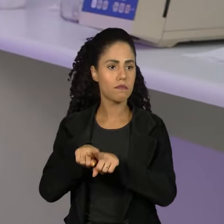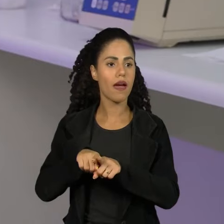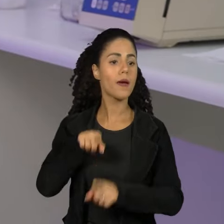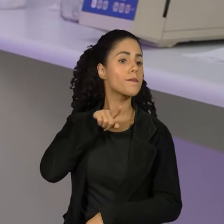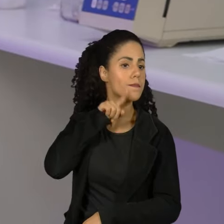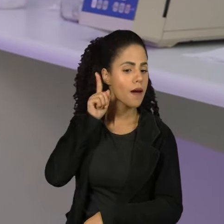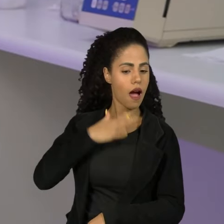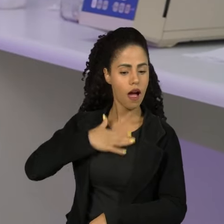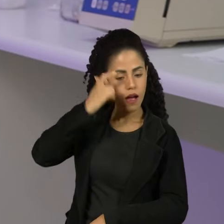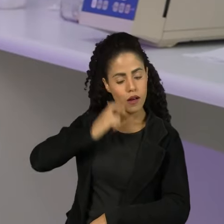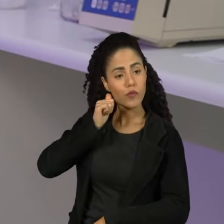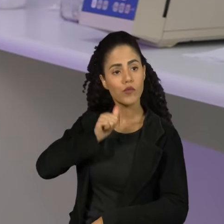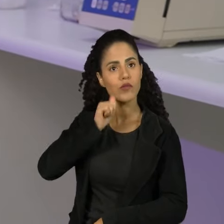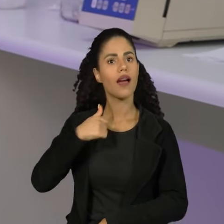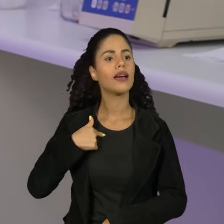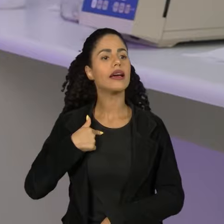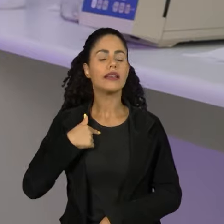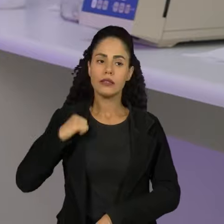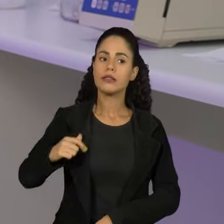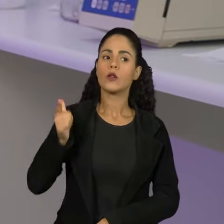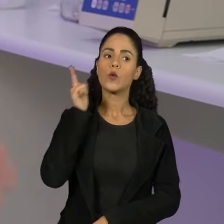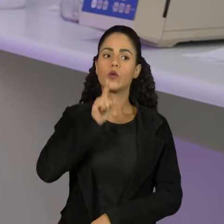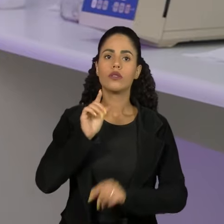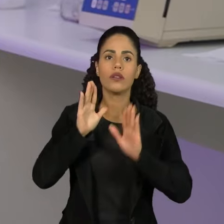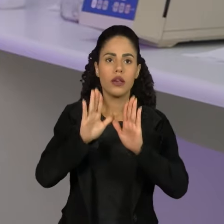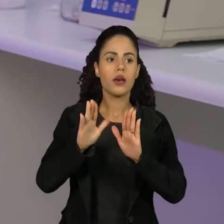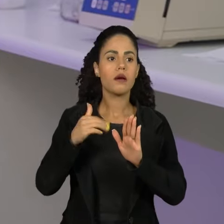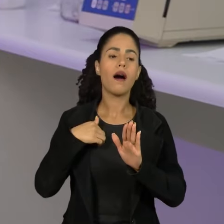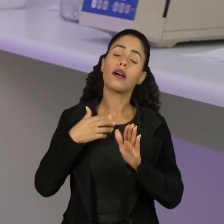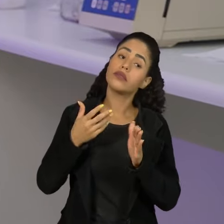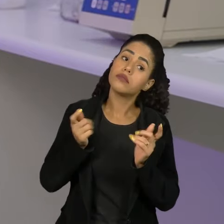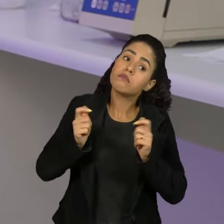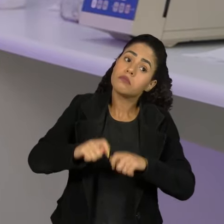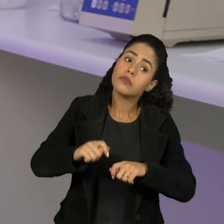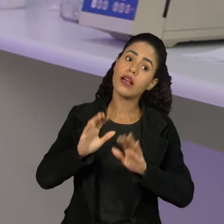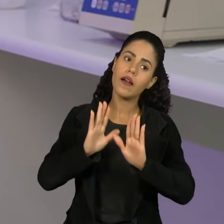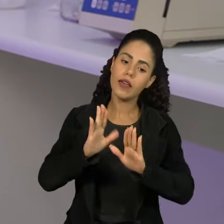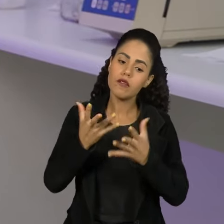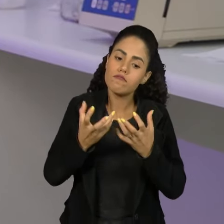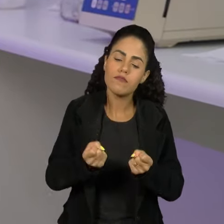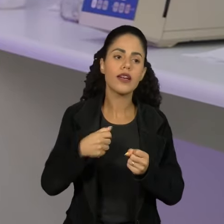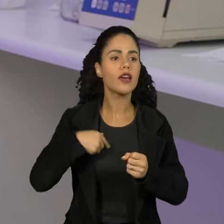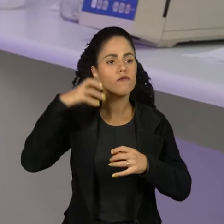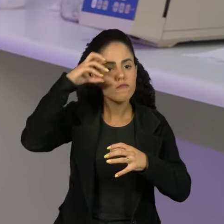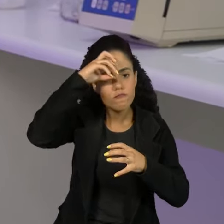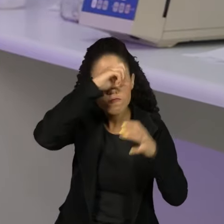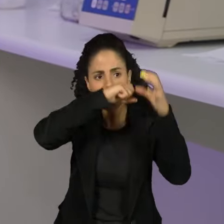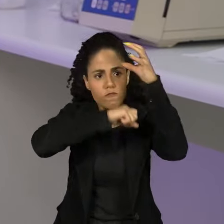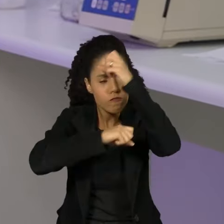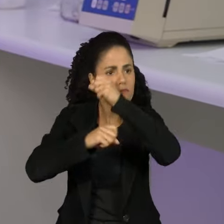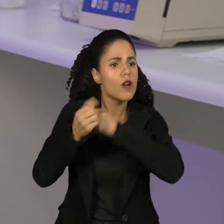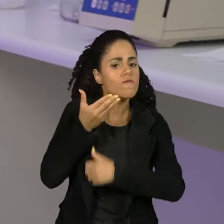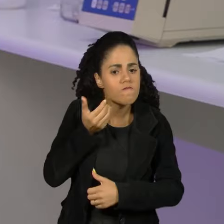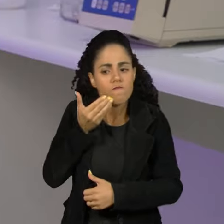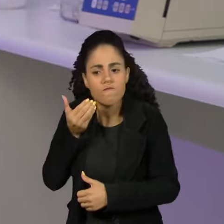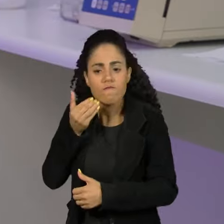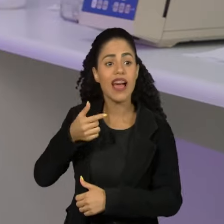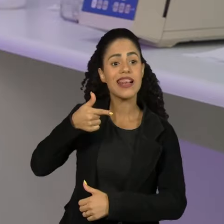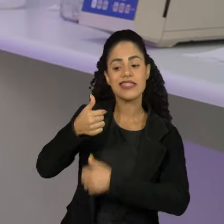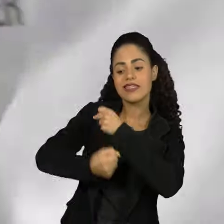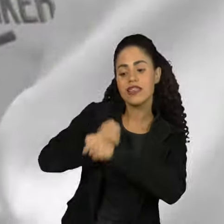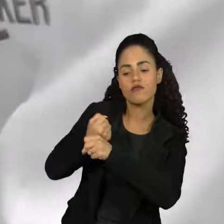deram a oportunidade porque eu tinha vontade, não que achava que eu era excepcional, mas eu fui aprendendo, crescendo e eu fiquei 7 anos